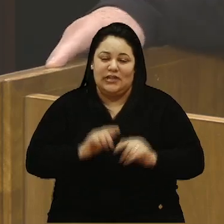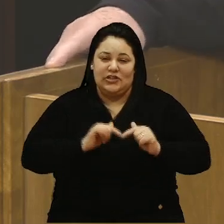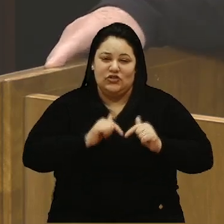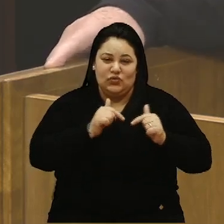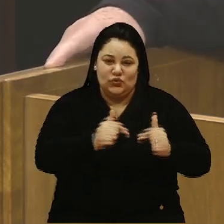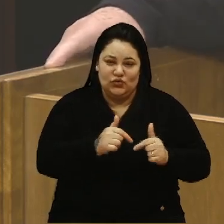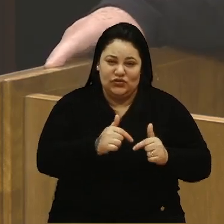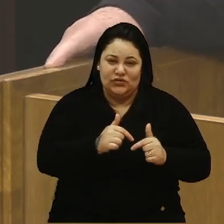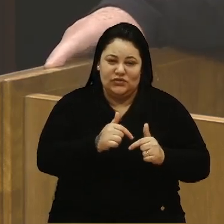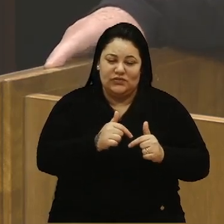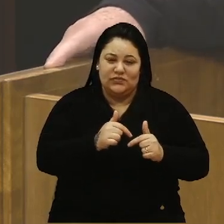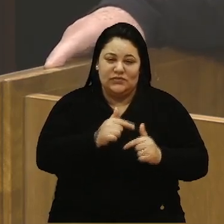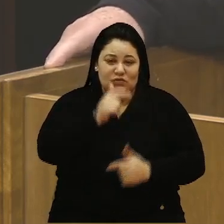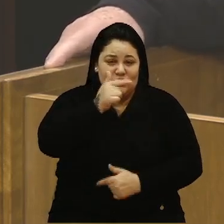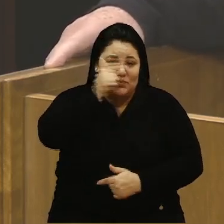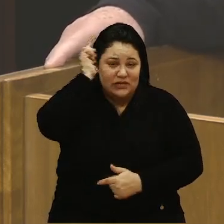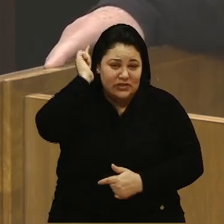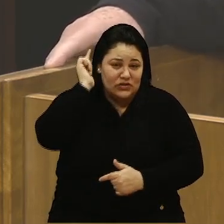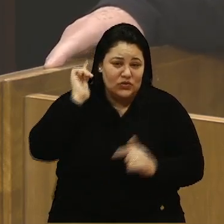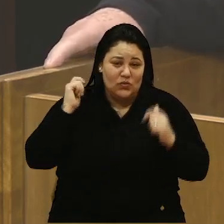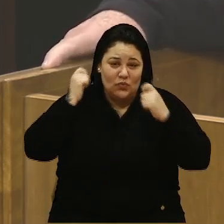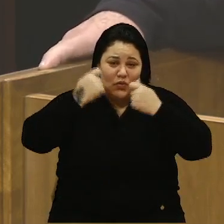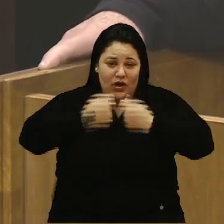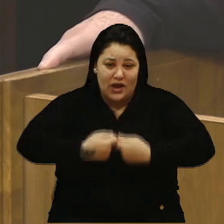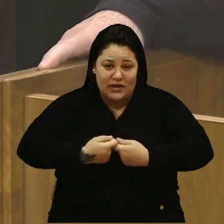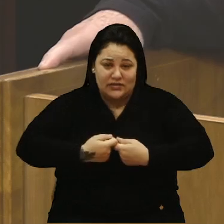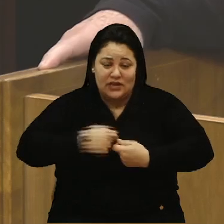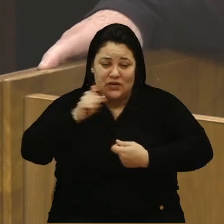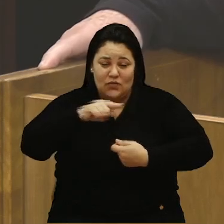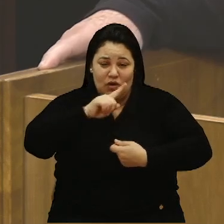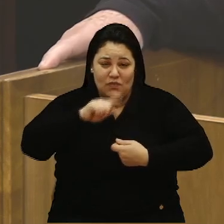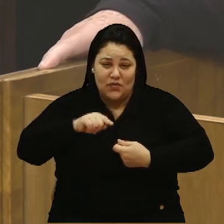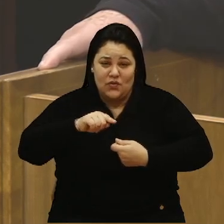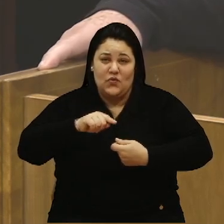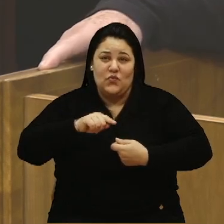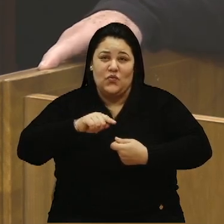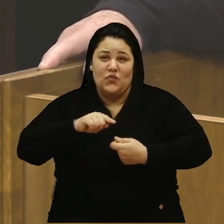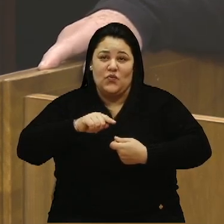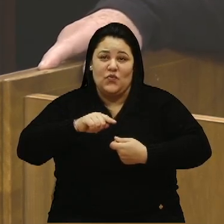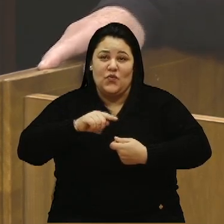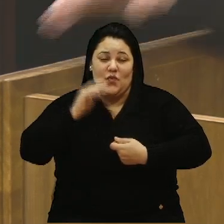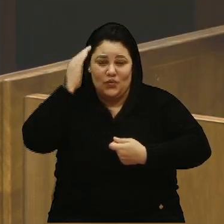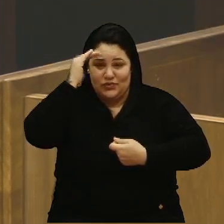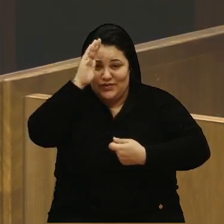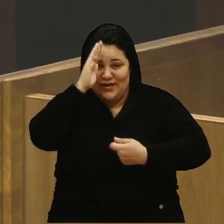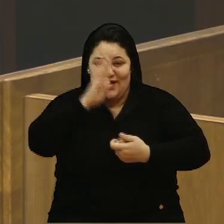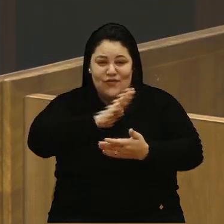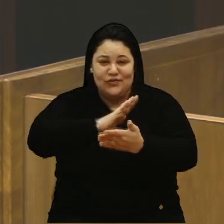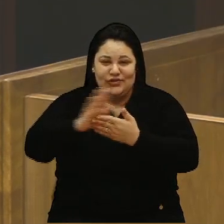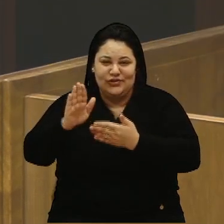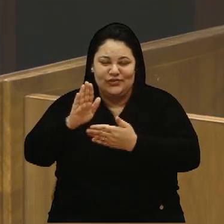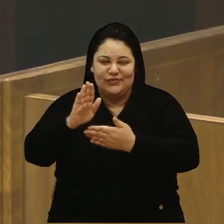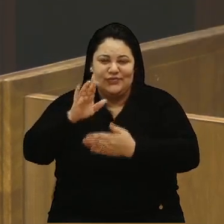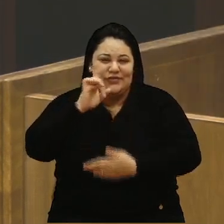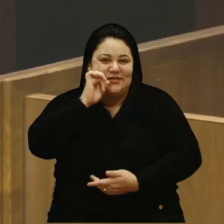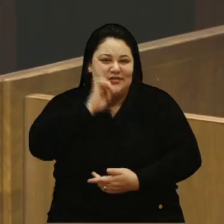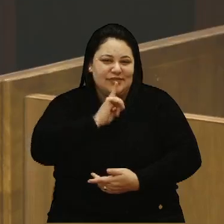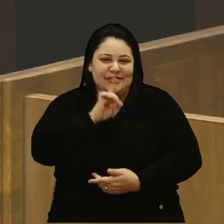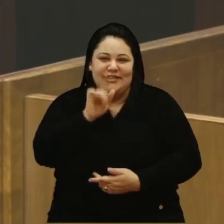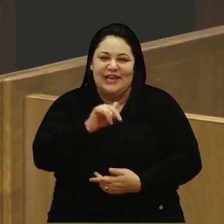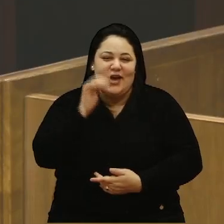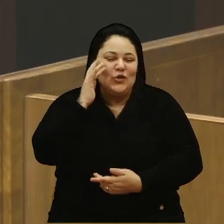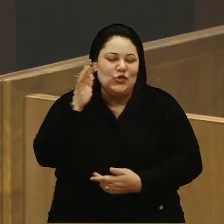Moraes. Ele impediu que o Bolsonaro fugisse para os Estados Unidos, que deve ser o grande sonho de